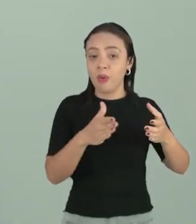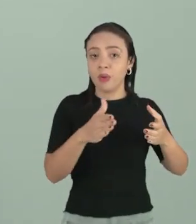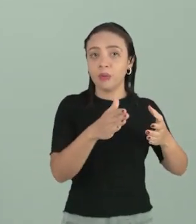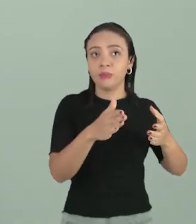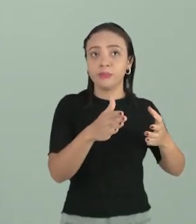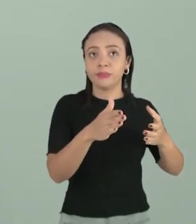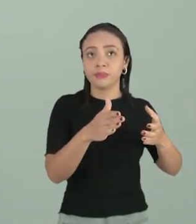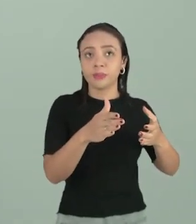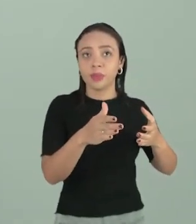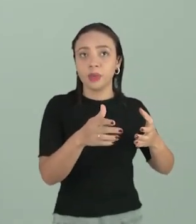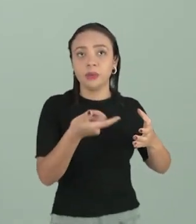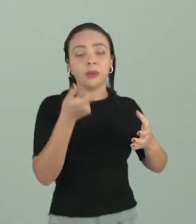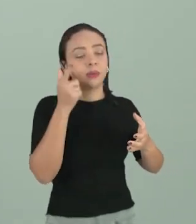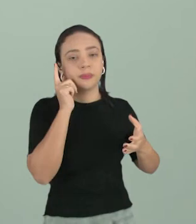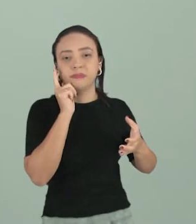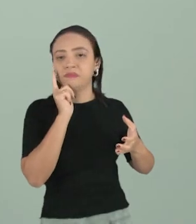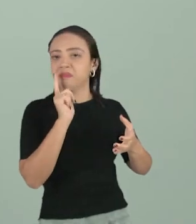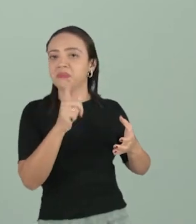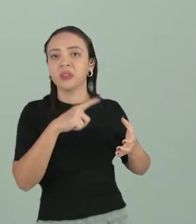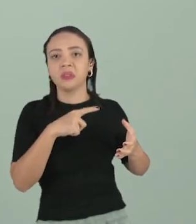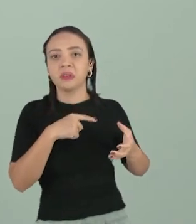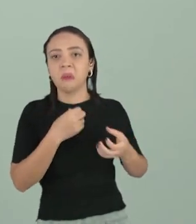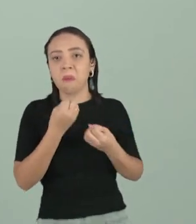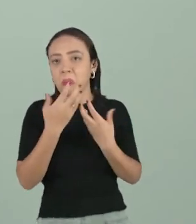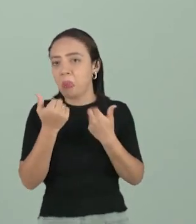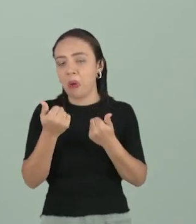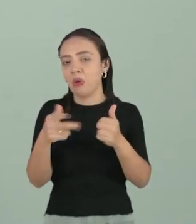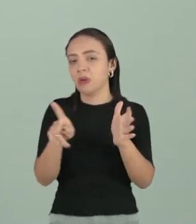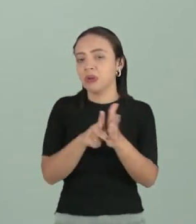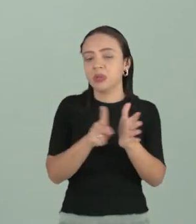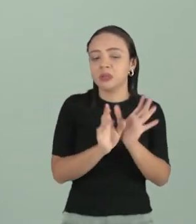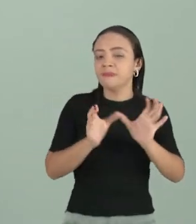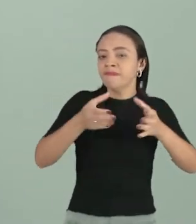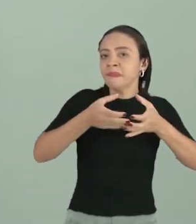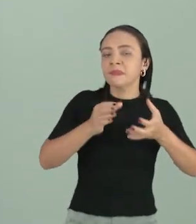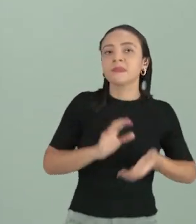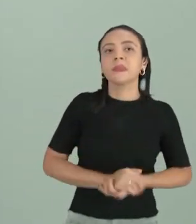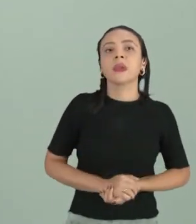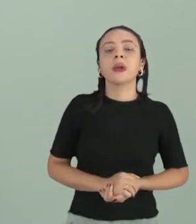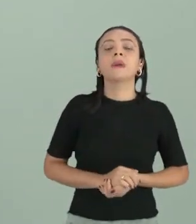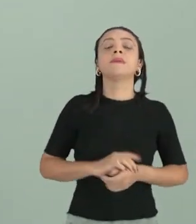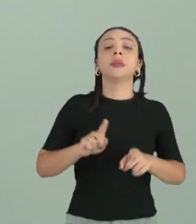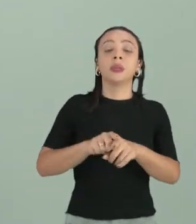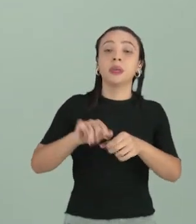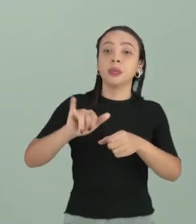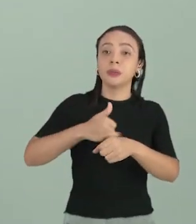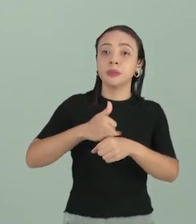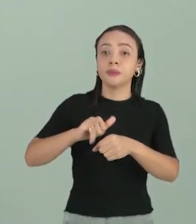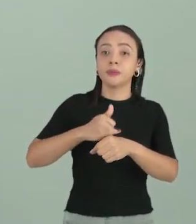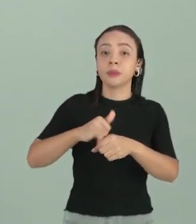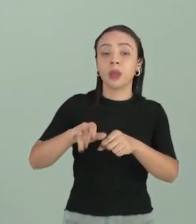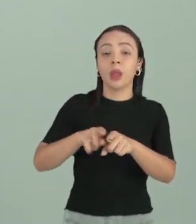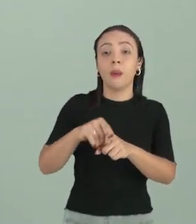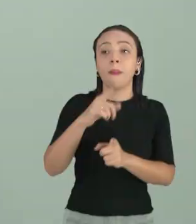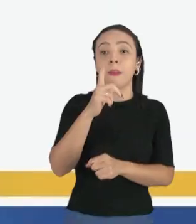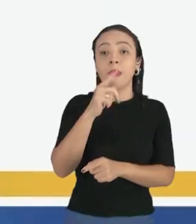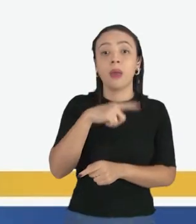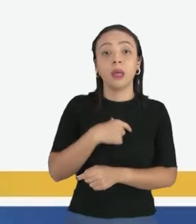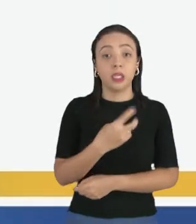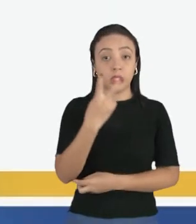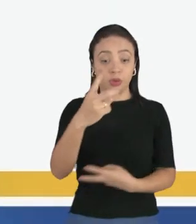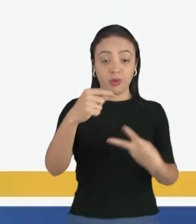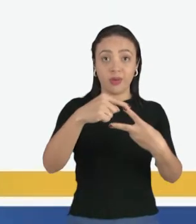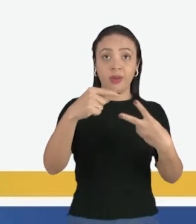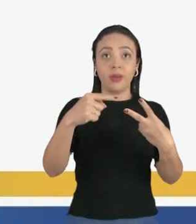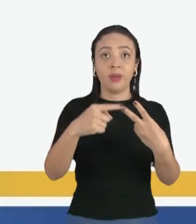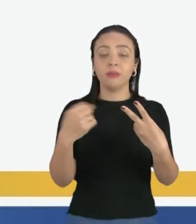transposição não tem visto ainda o retorno disso. E aí, o petróleo e a água são dois elementos geopolíticos